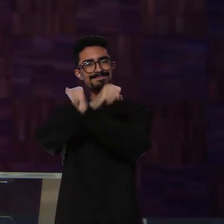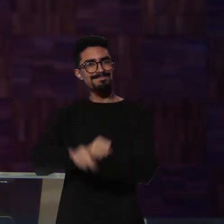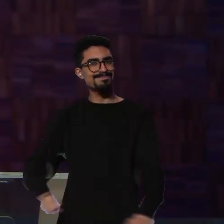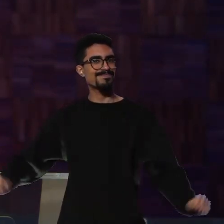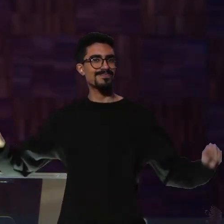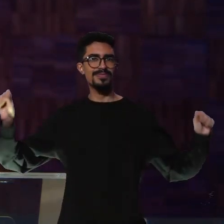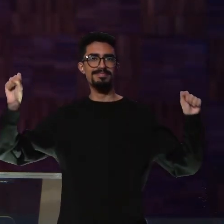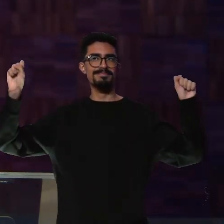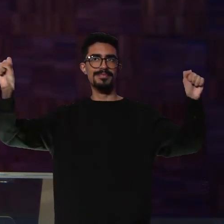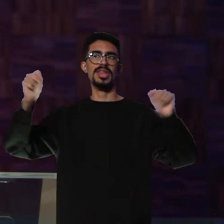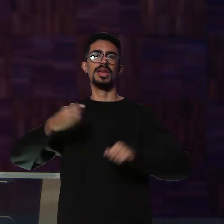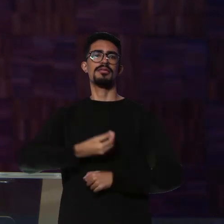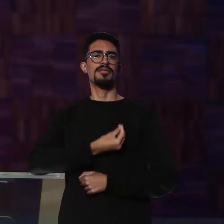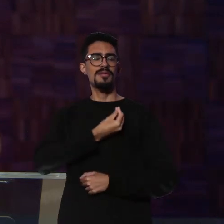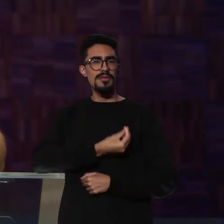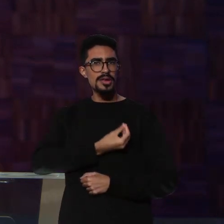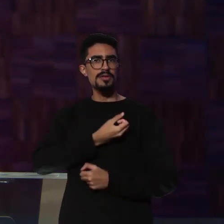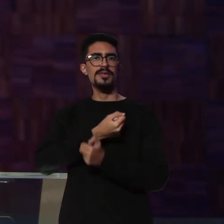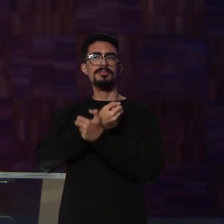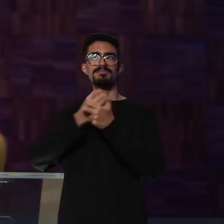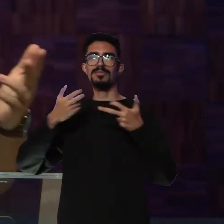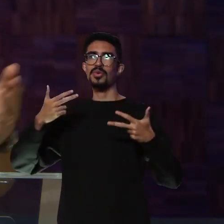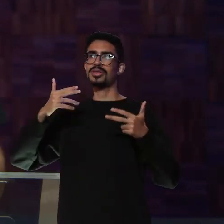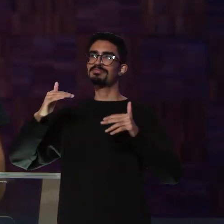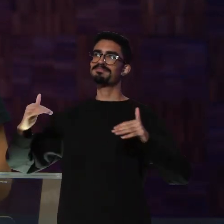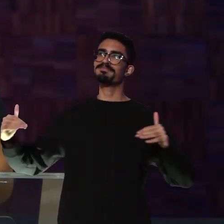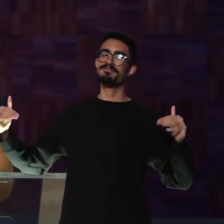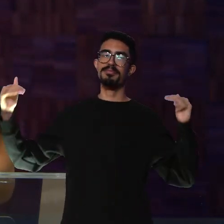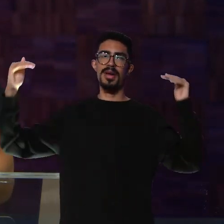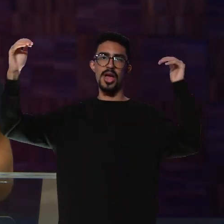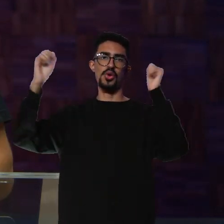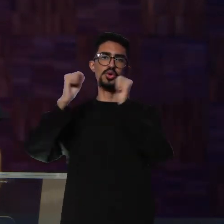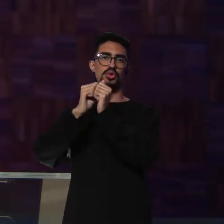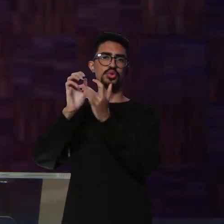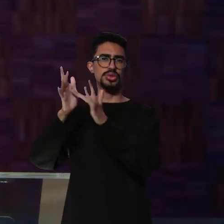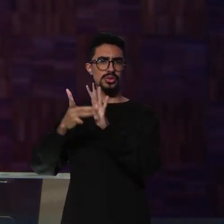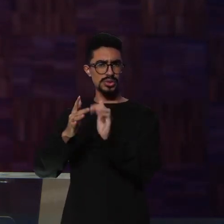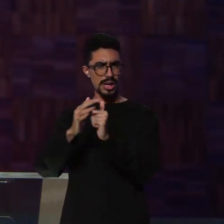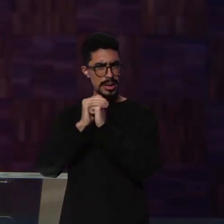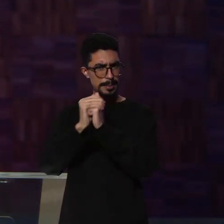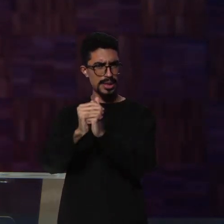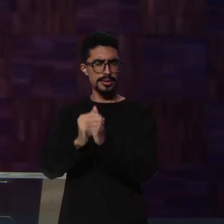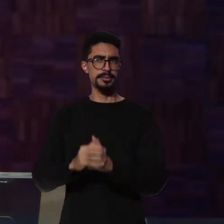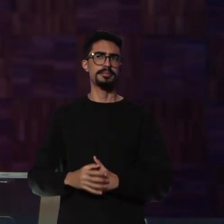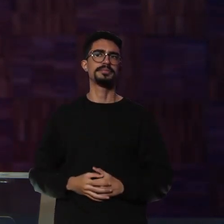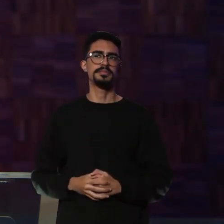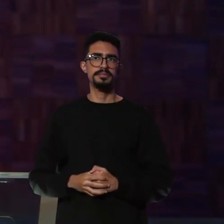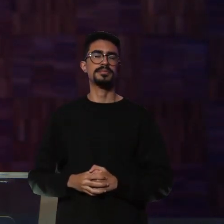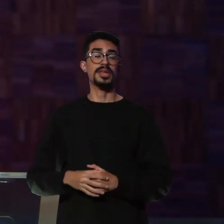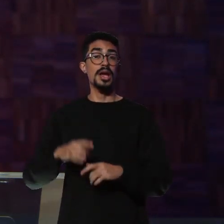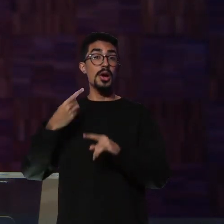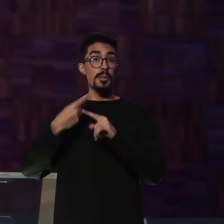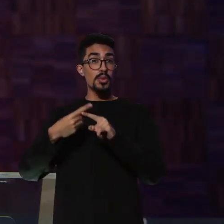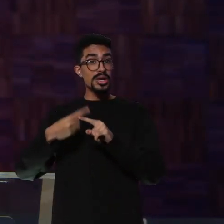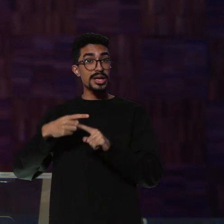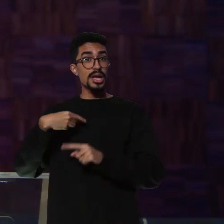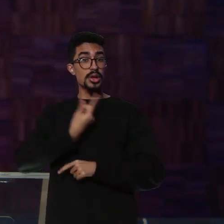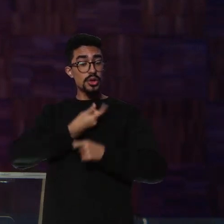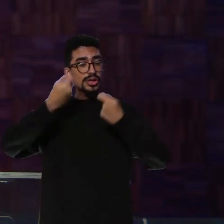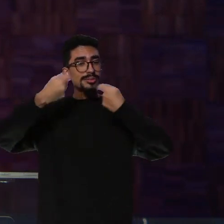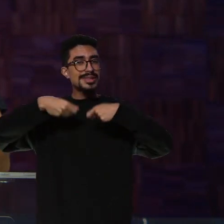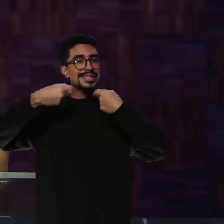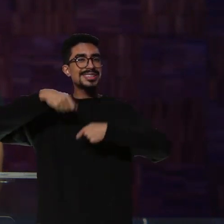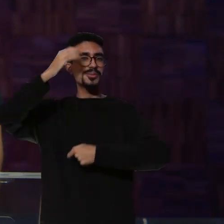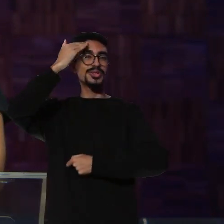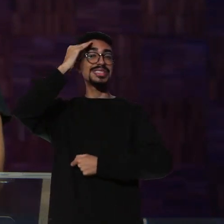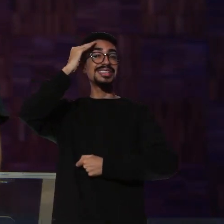ainda maiores com o Senhor. Até porque a liberdade, na verdade, é saber quais são as nossas prisões. E às vezes nós